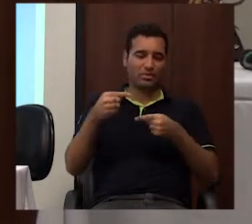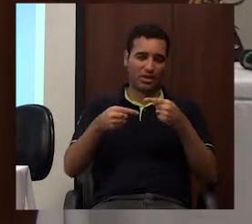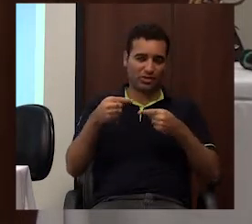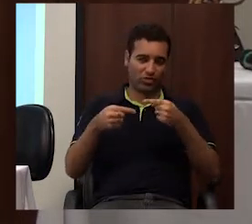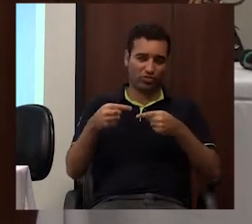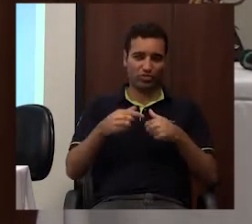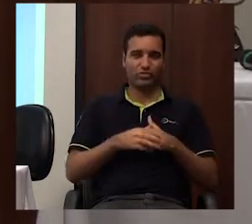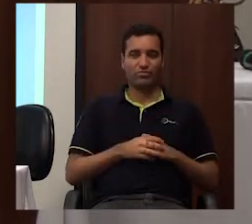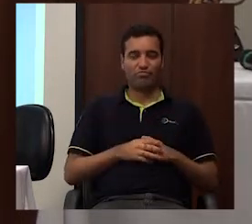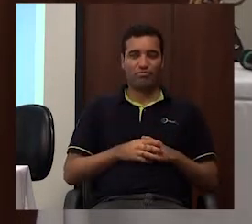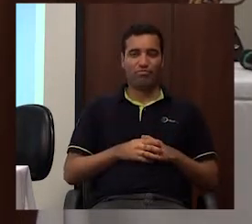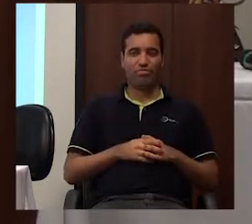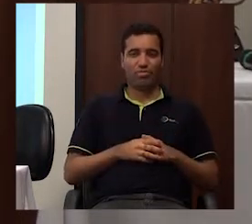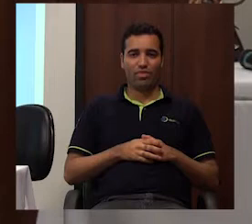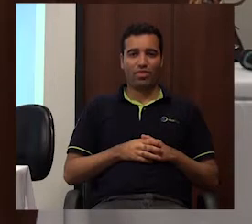especial.